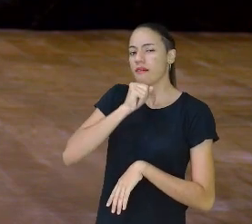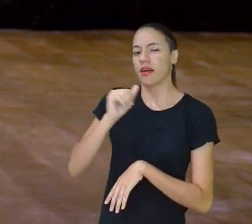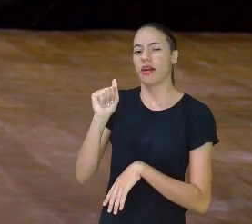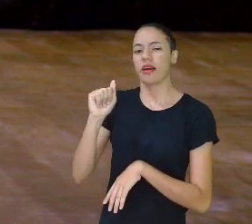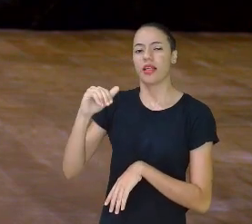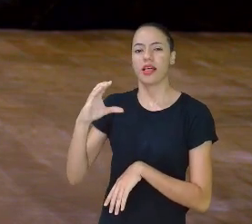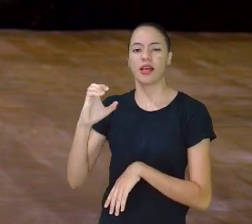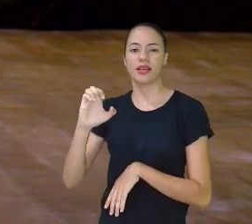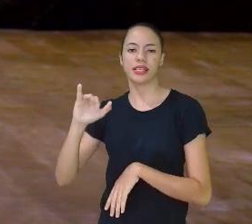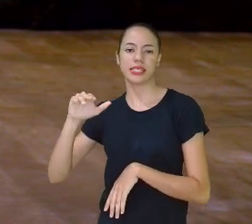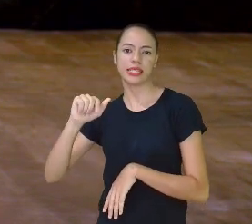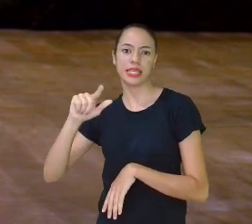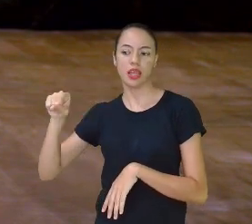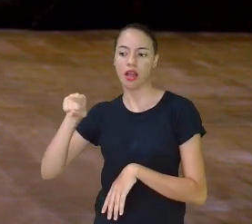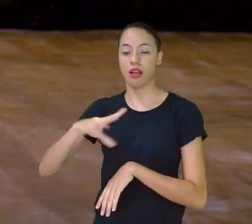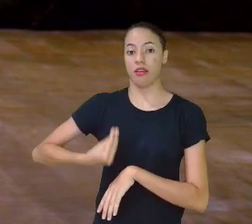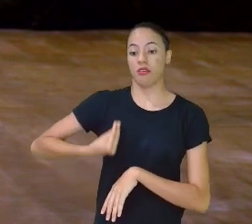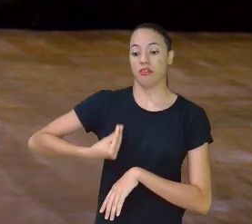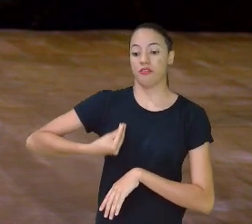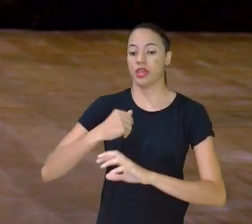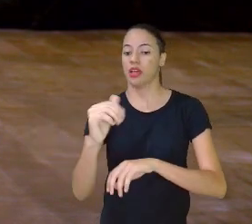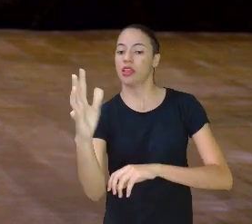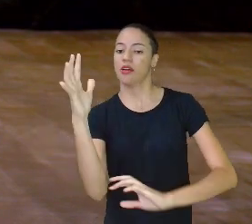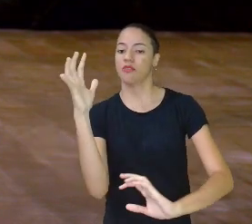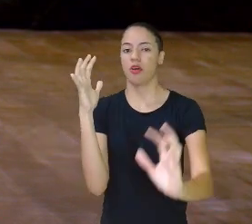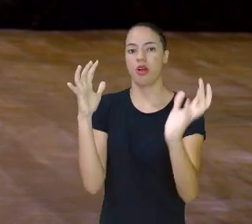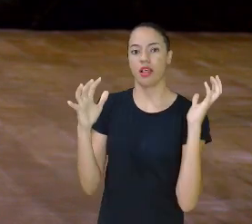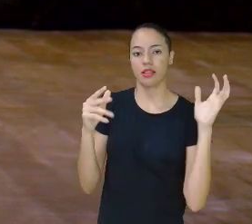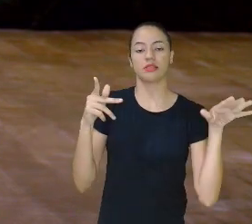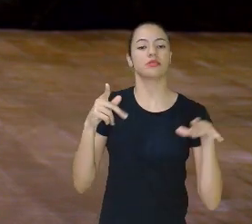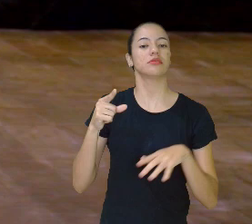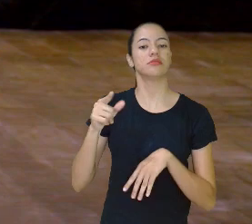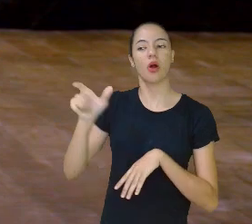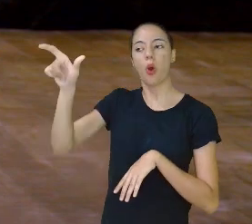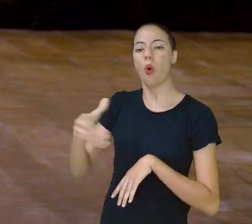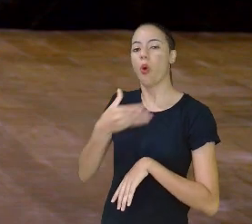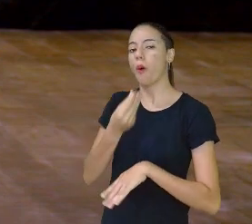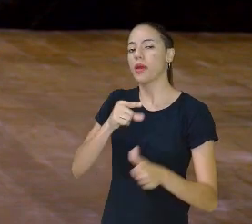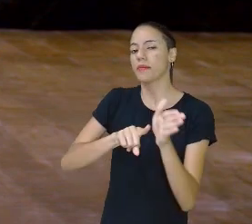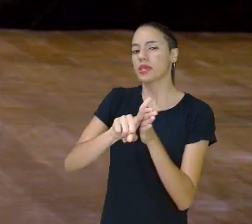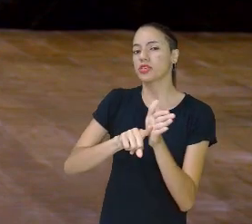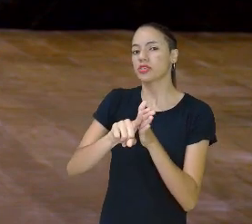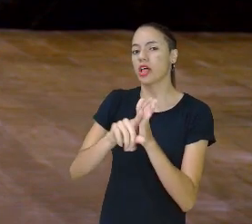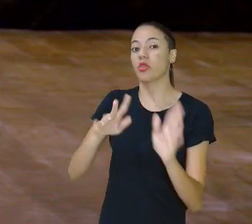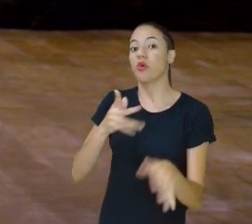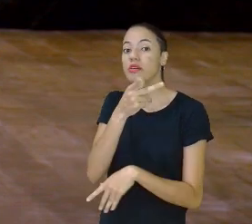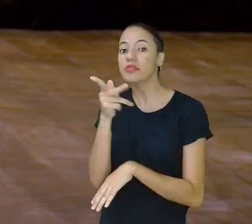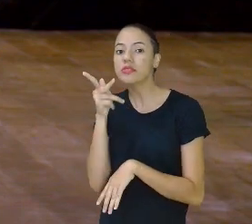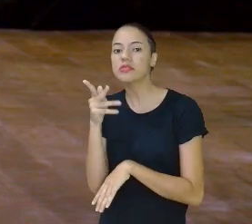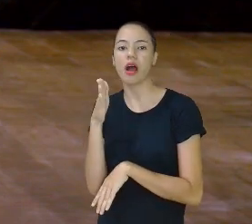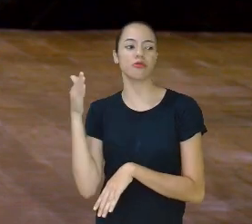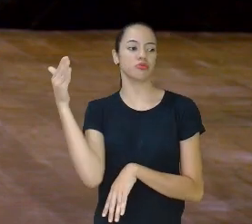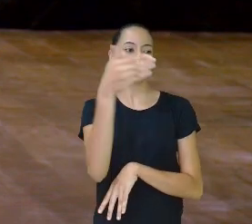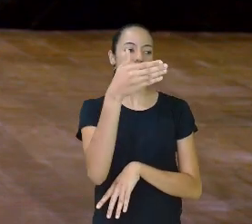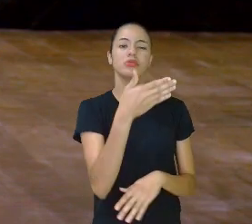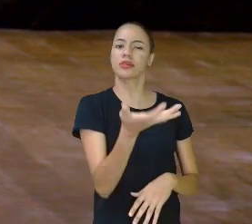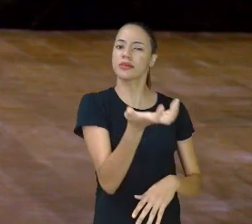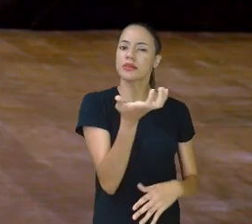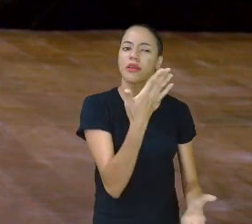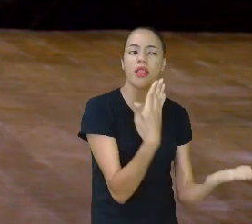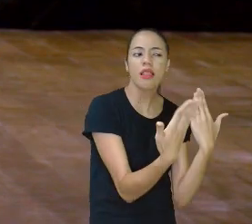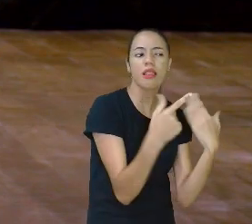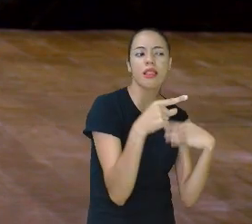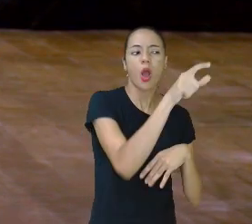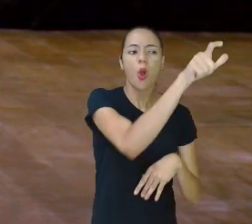no meio de uma floresta, foi visitada, sabe? Um pesquisador esteve por lá e queria muito conversar com ela.